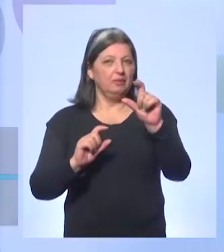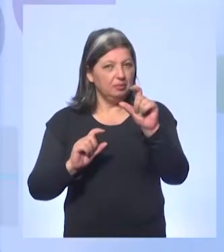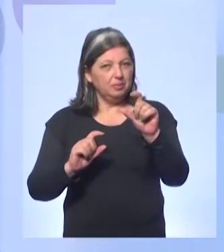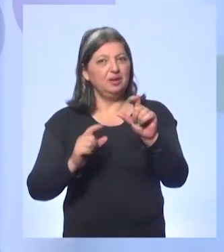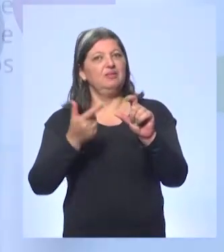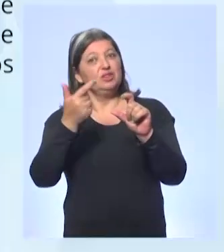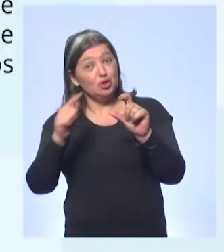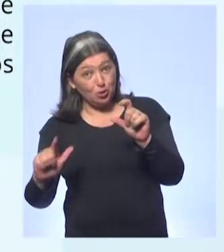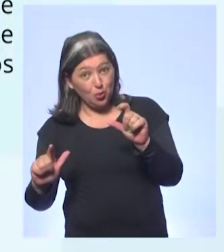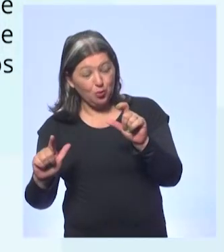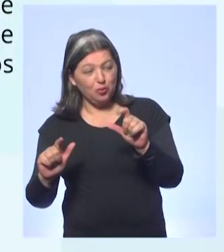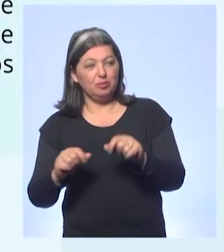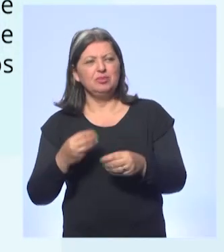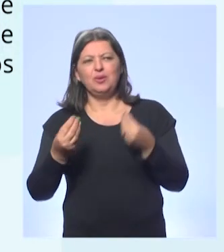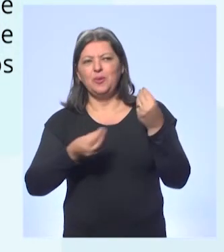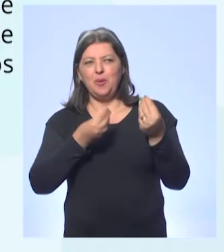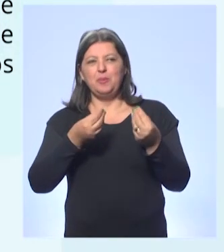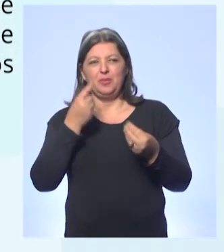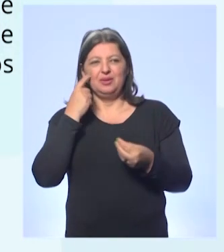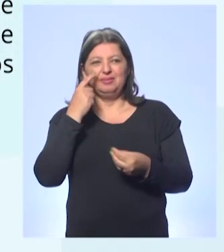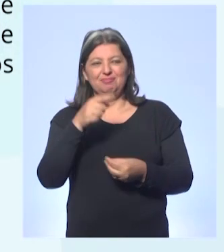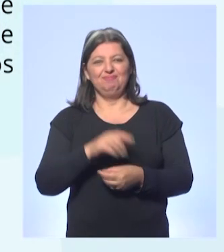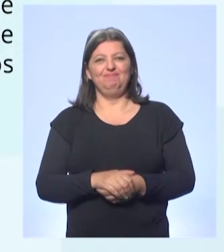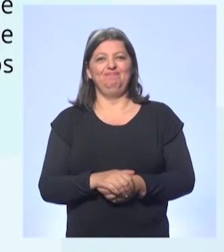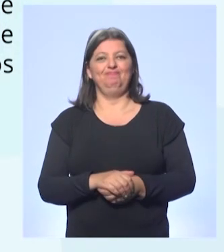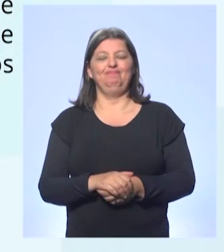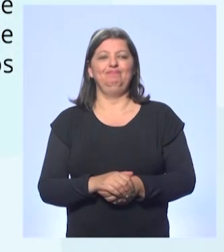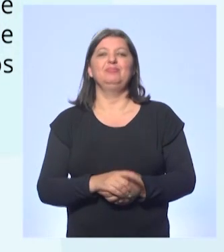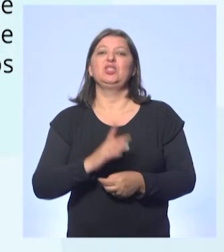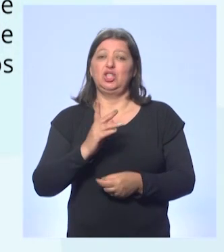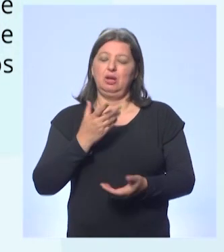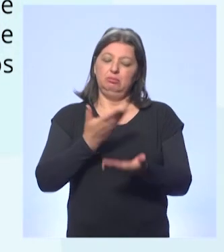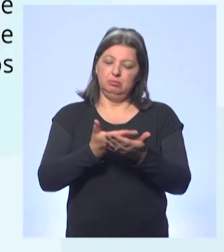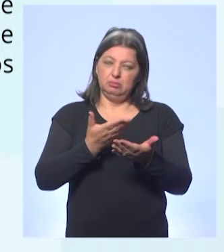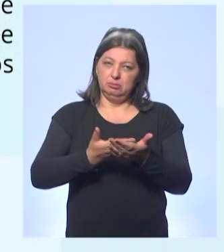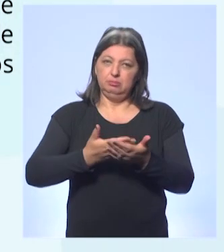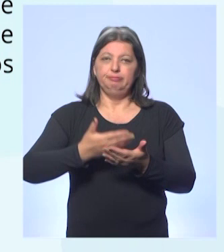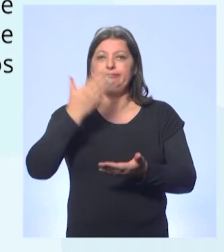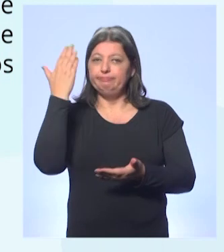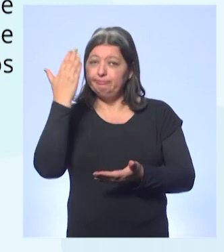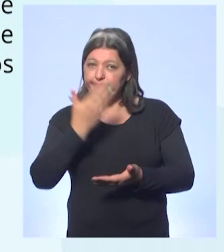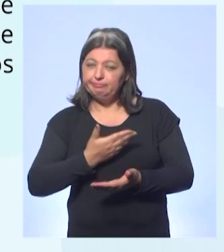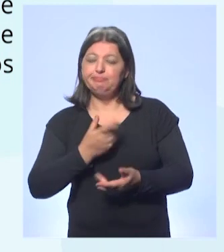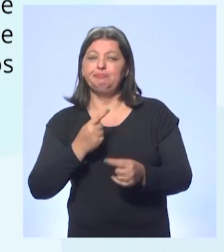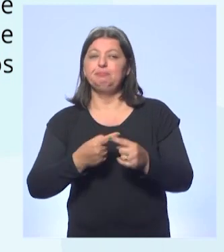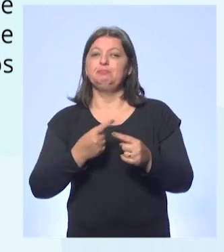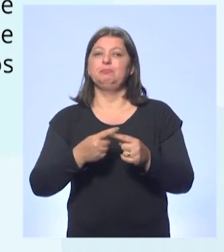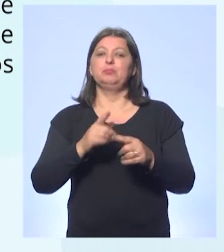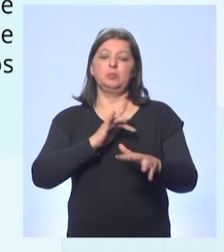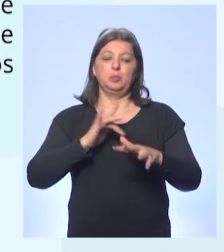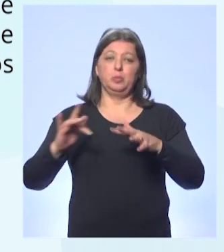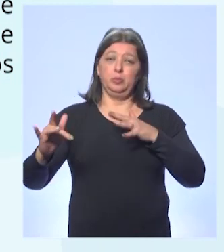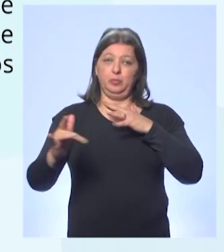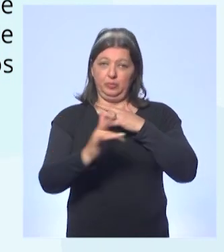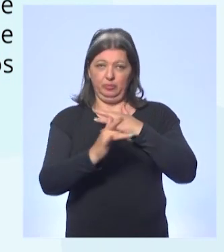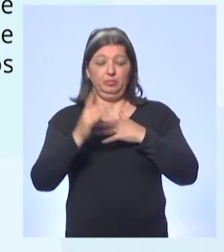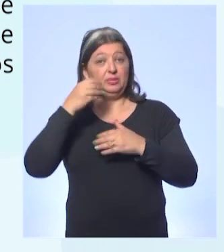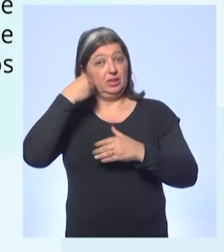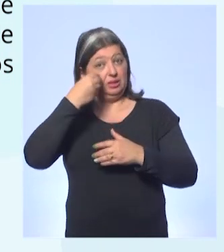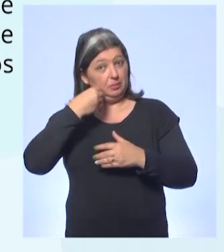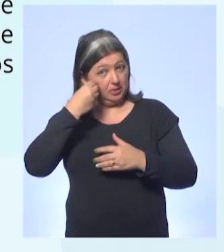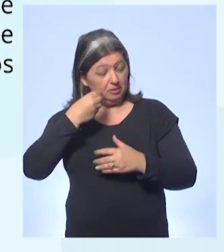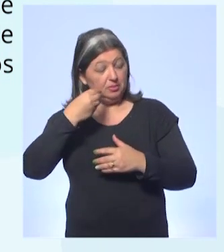ver como aconteceu isso? Então, estudos já comprovaram que o espaço virtual permite experiências que, na vida